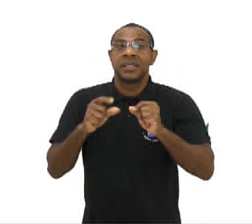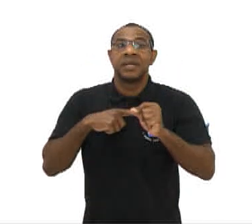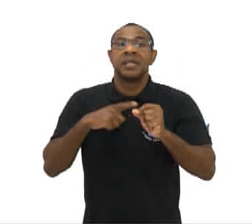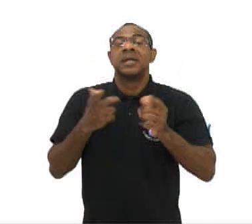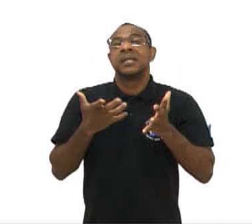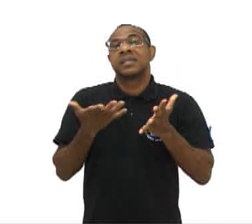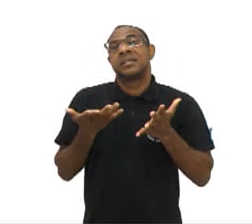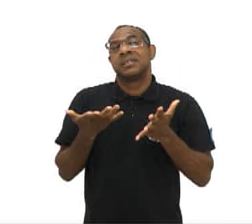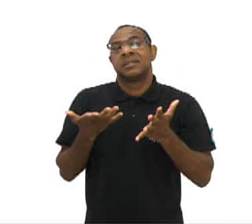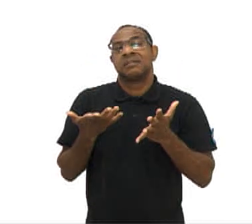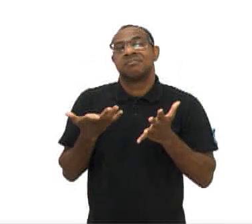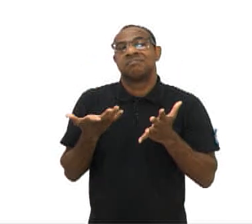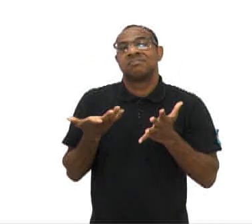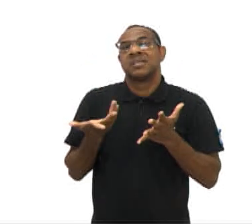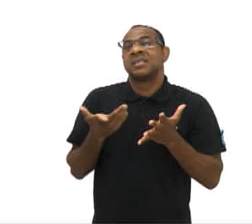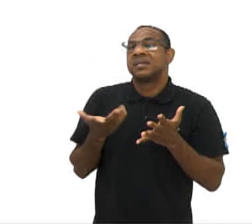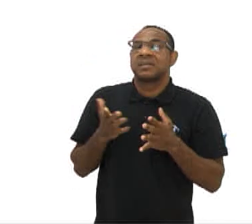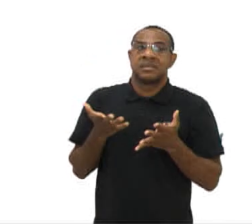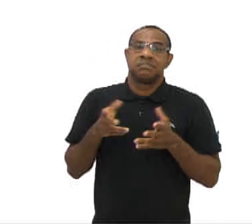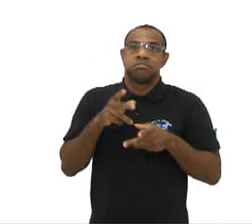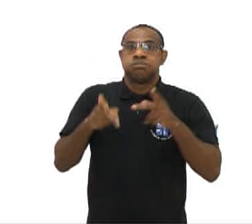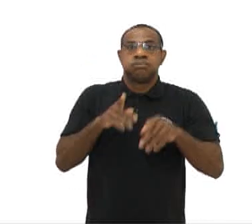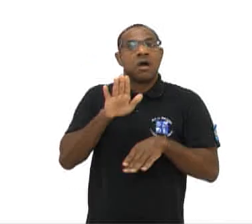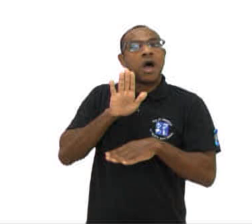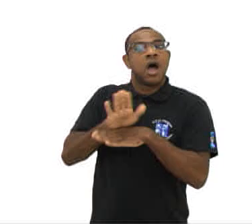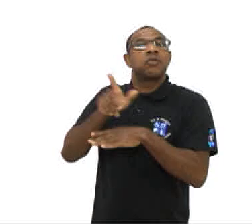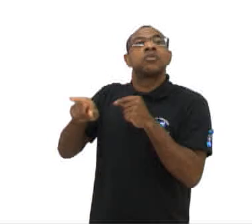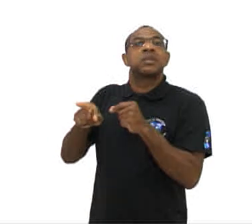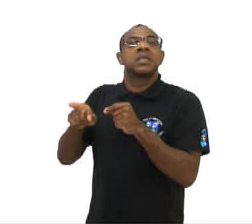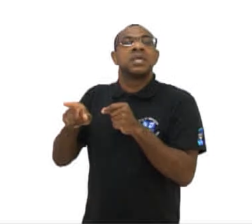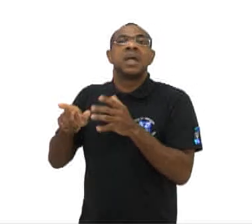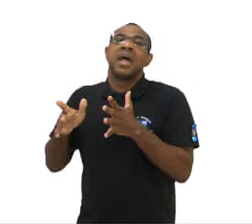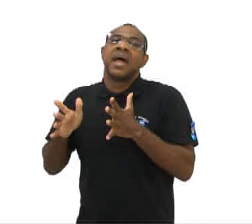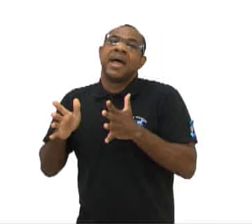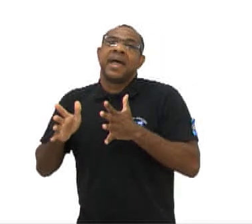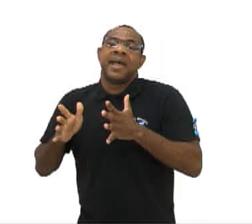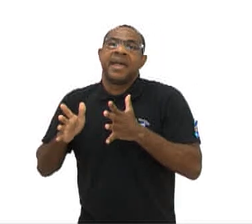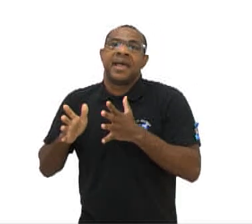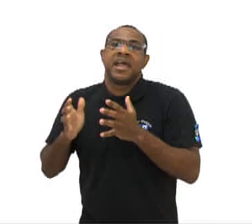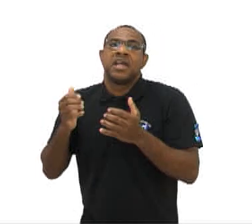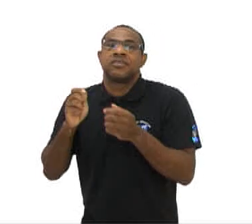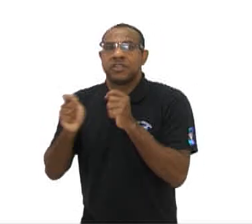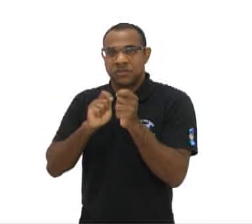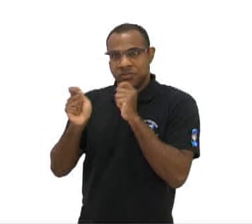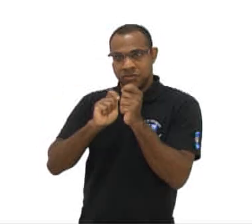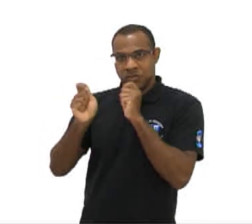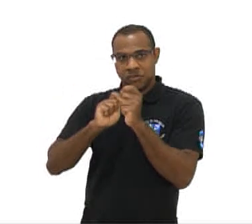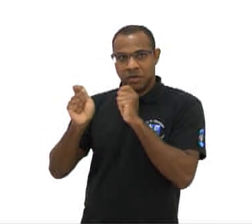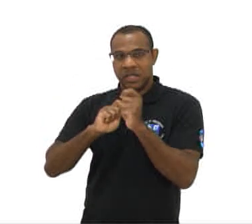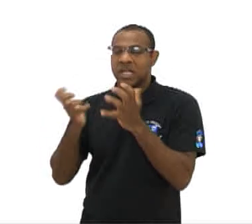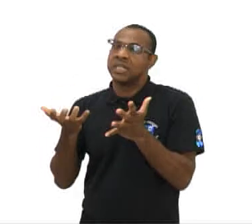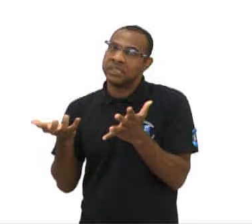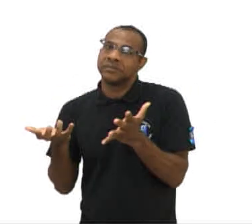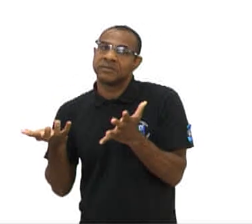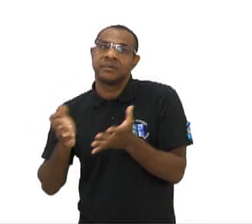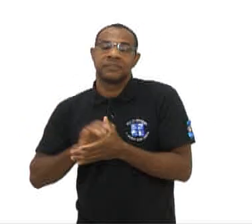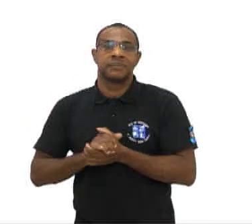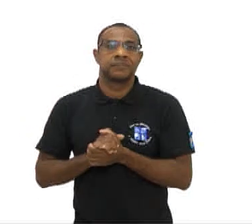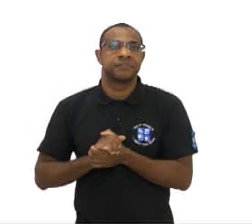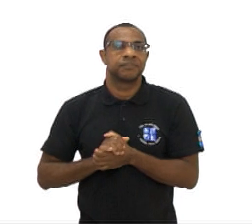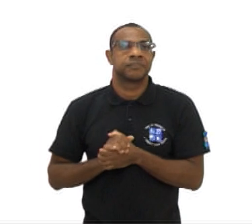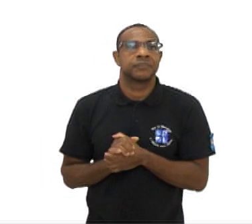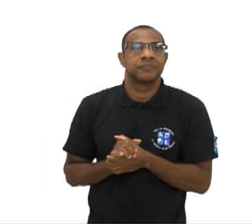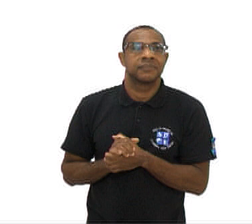a propagação de jornalistas amadores. Então, essa leviandade ali favoreceu a propagação